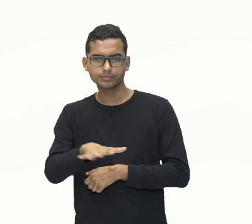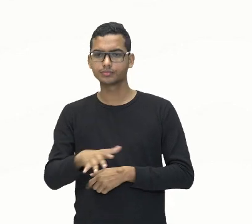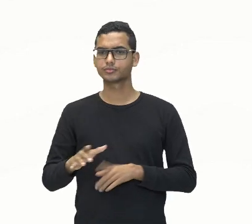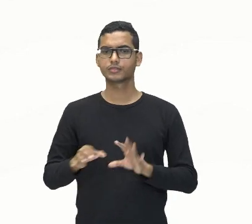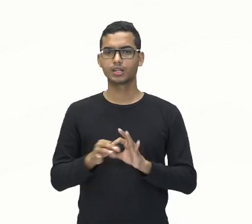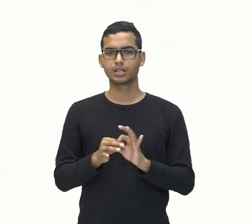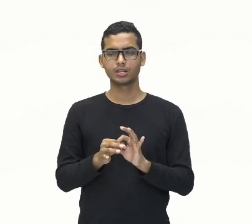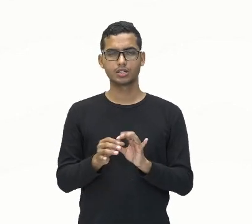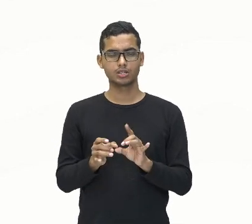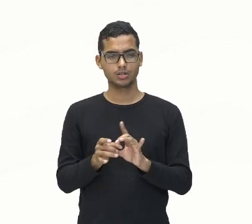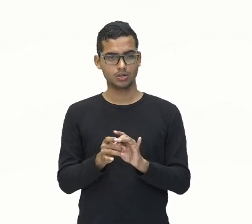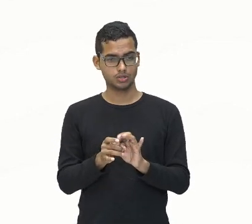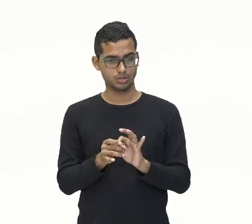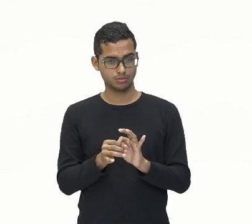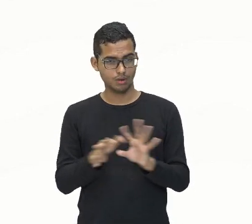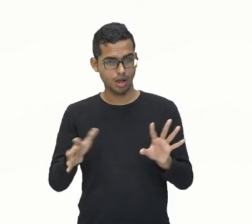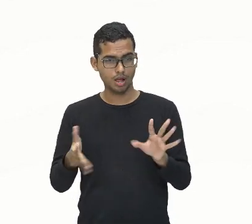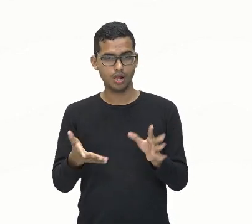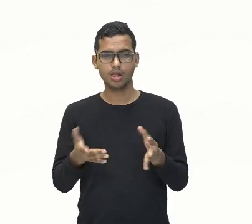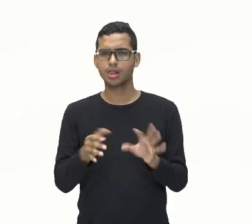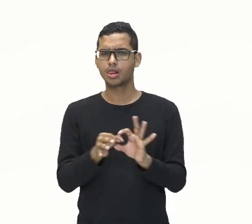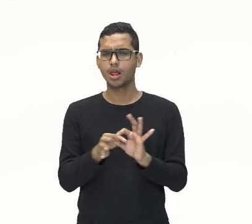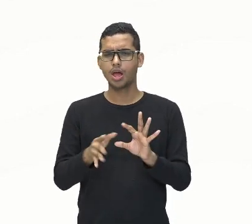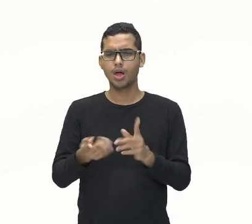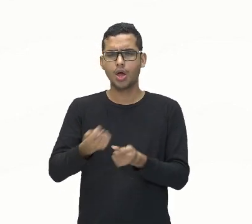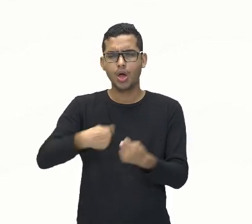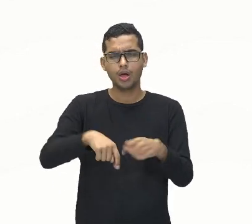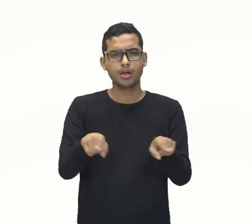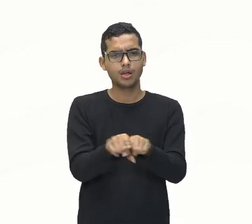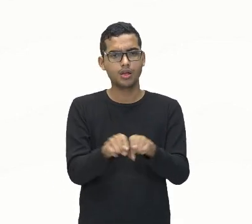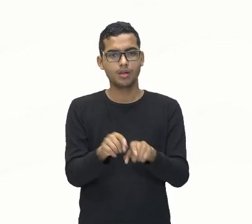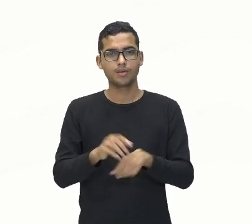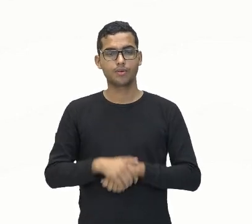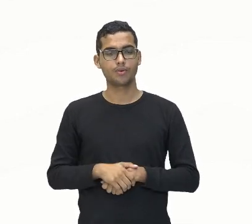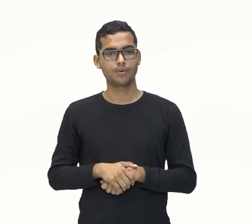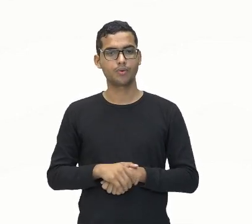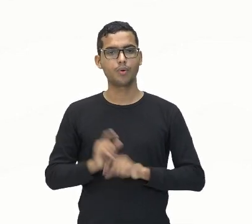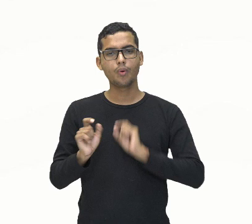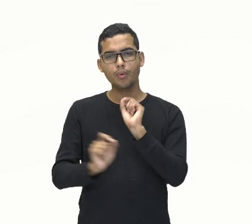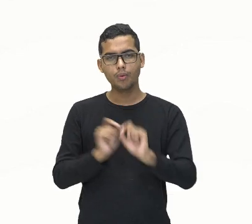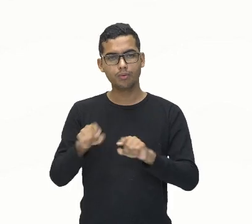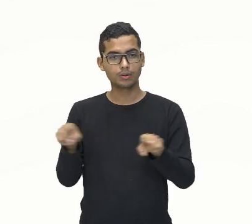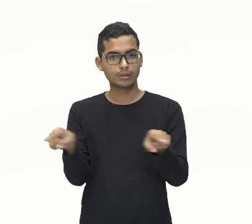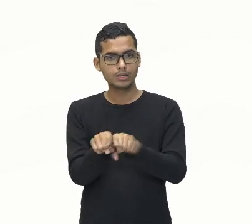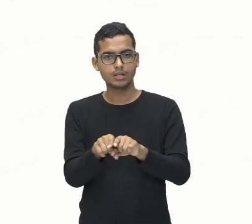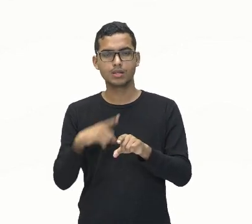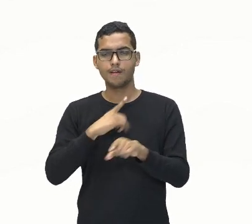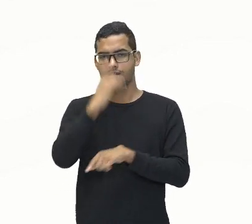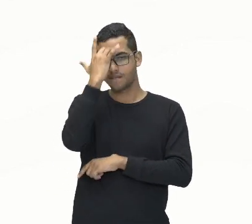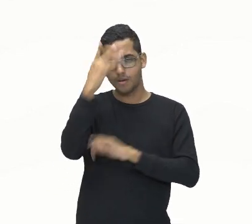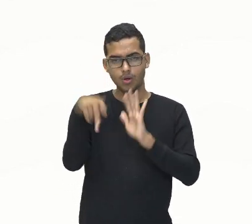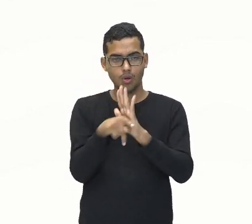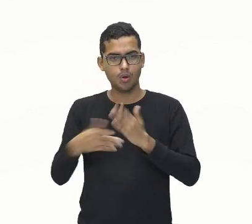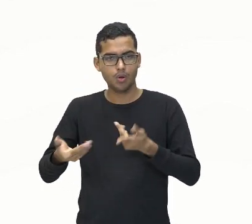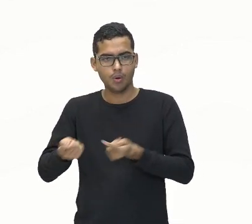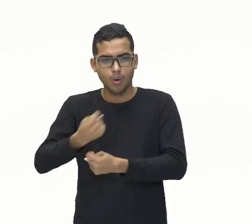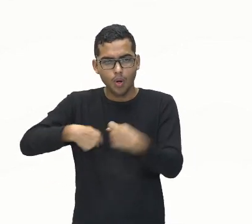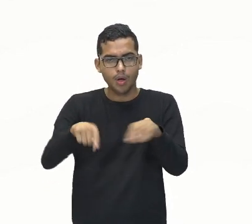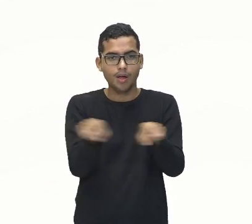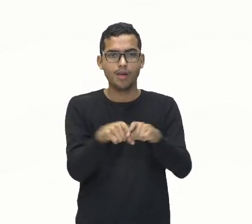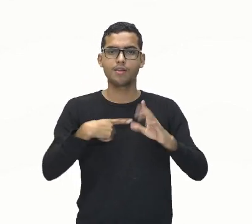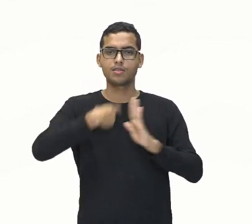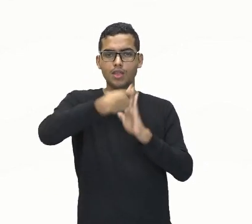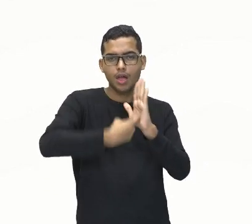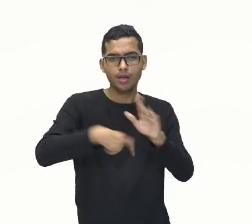Comércio. Consiste na facilitação comercial com a eliminação de tarifas e barreiras